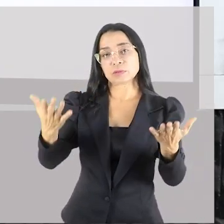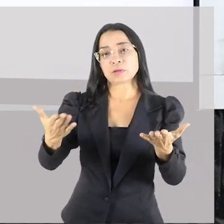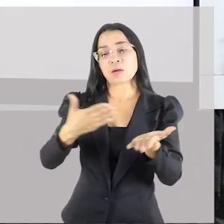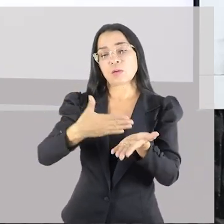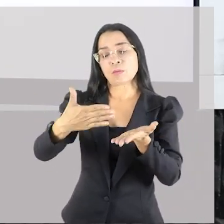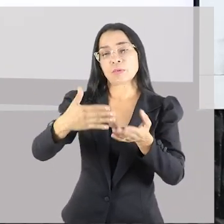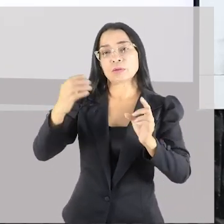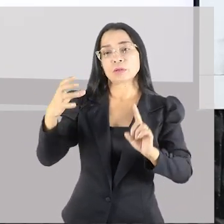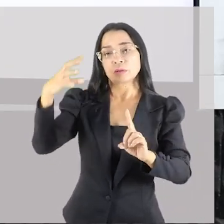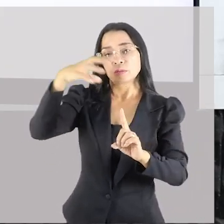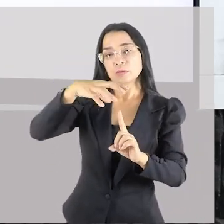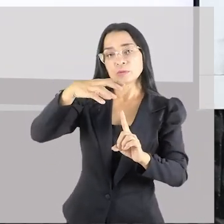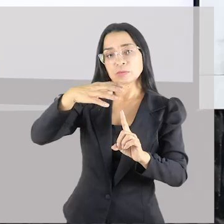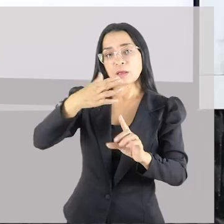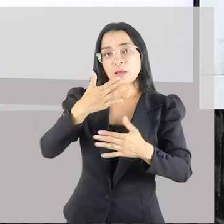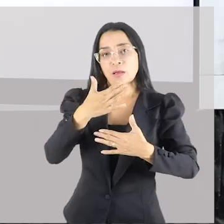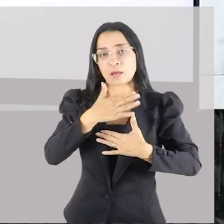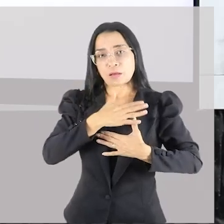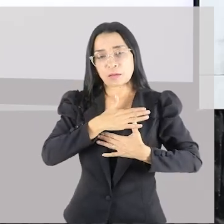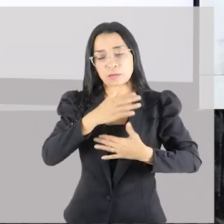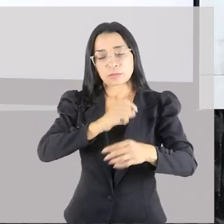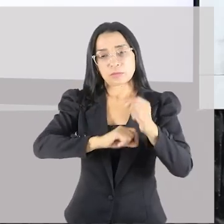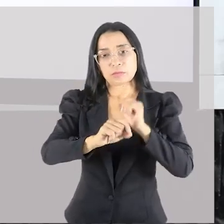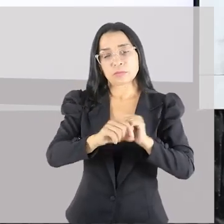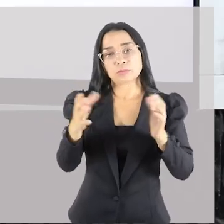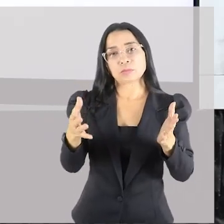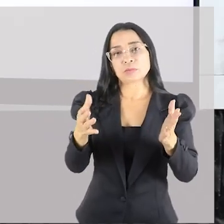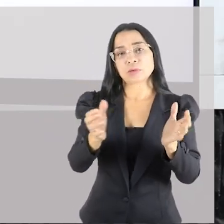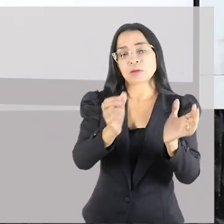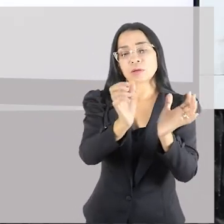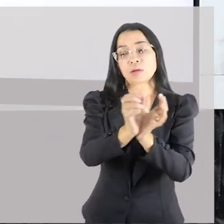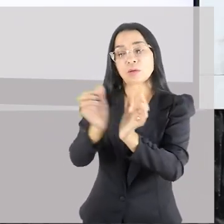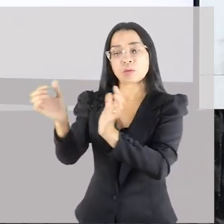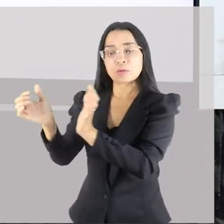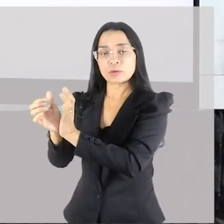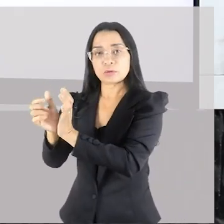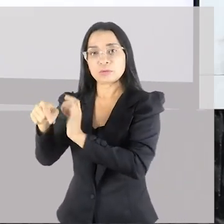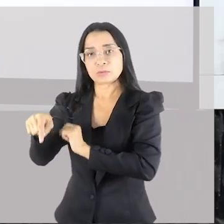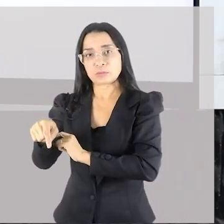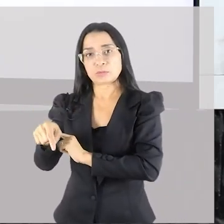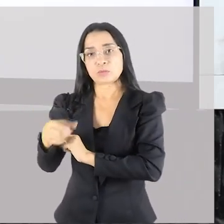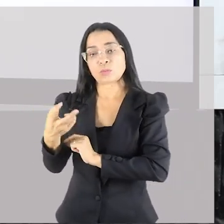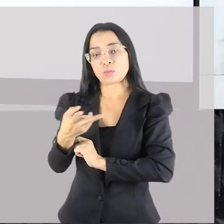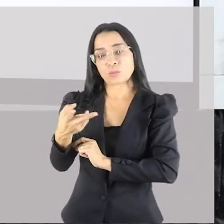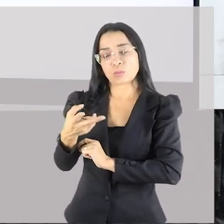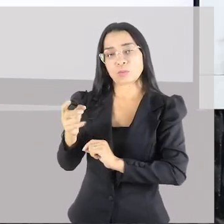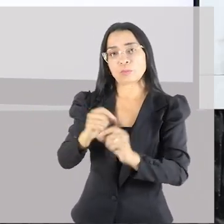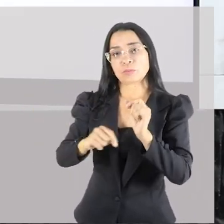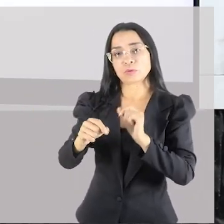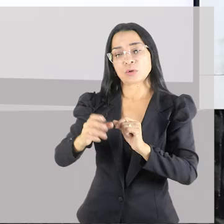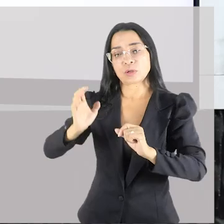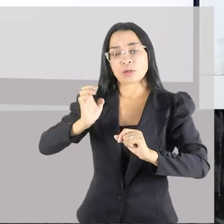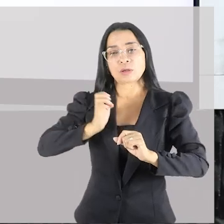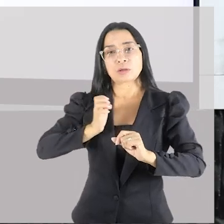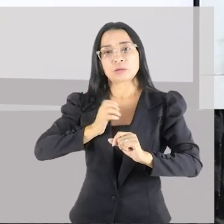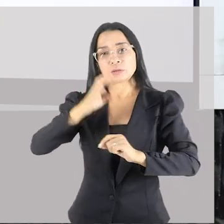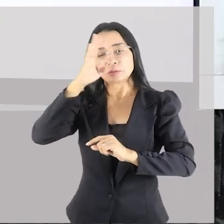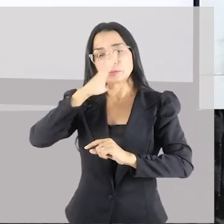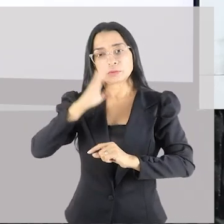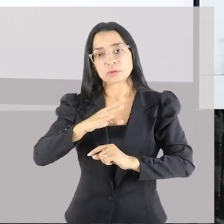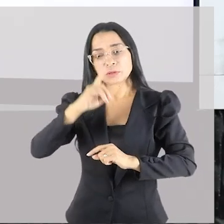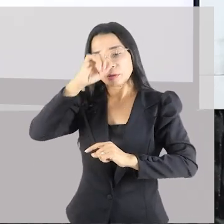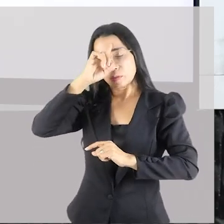Agradando a elite. Esses dois grupos, tanto do Partido Português como do Partido Brasileiro. A elite brasileira, que